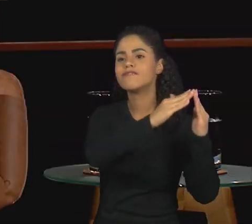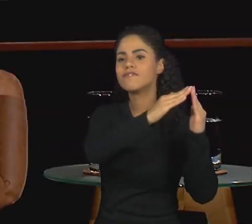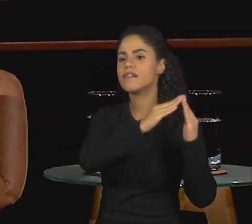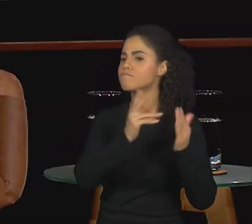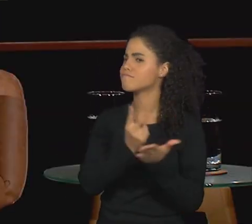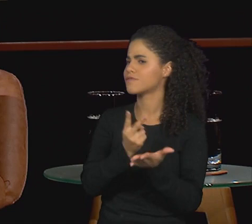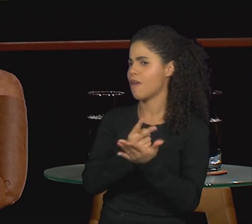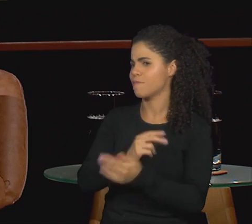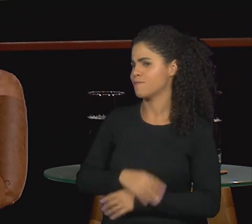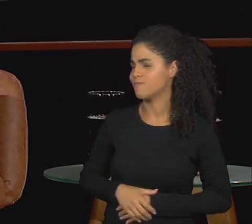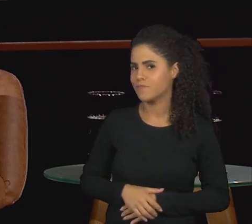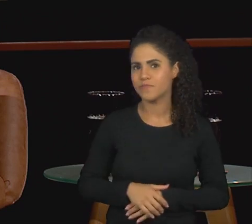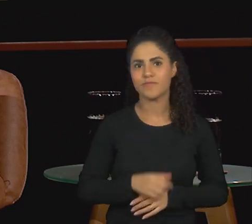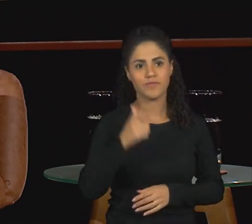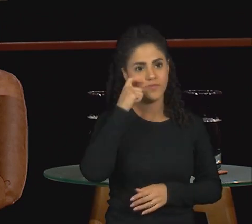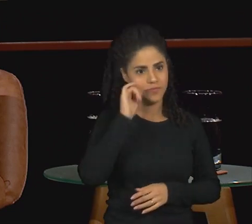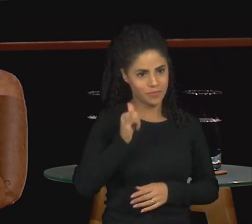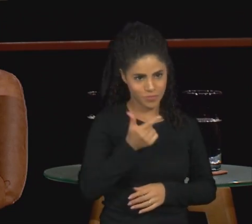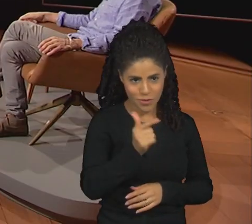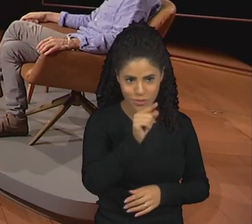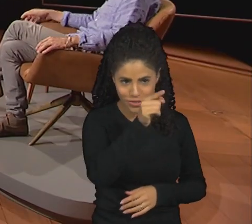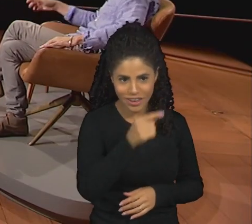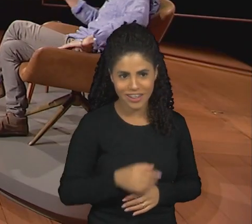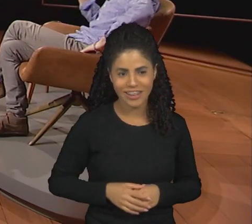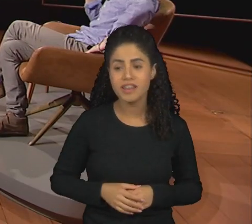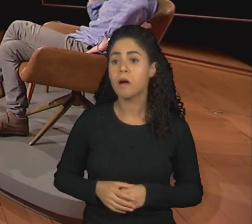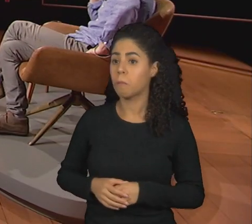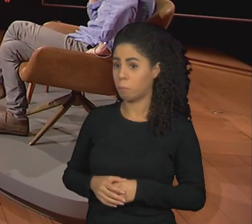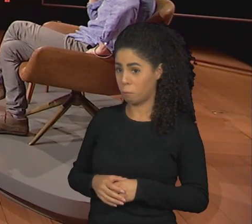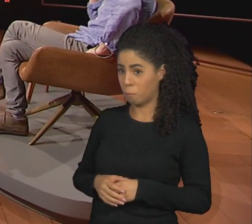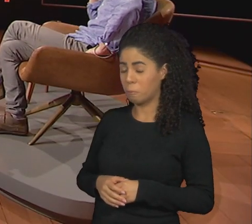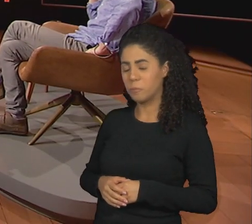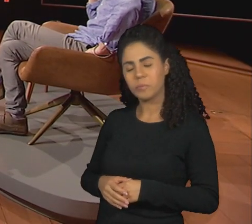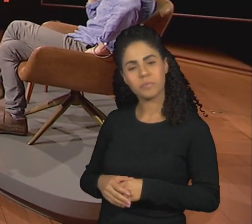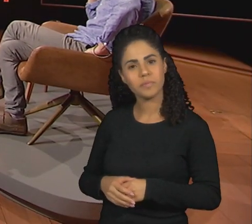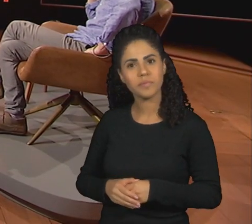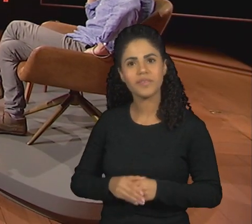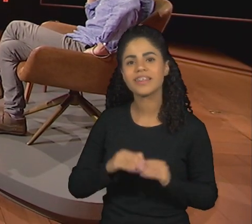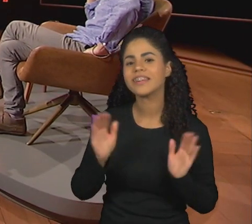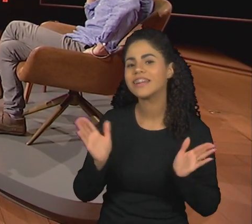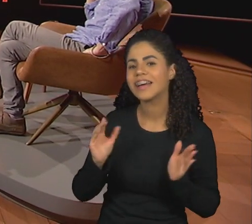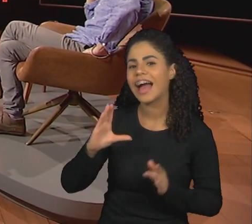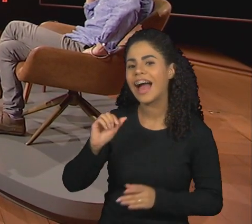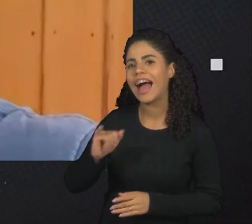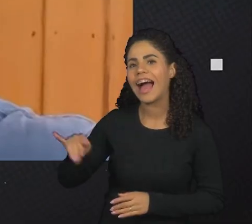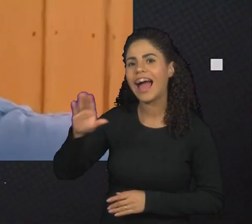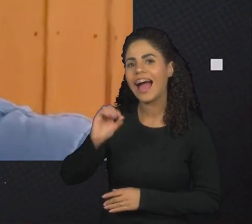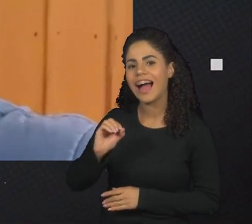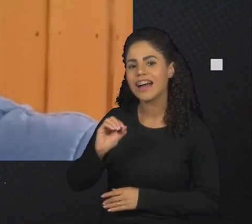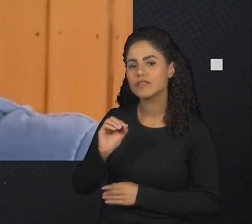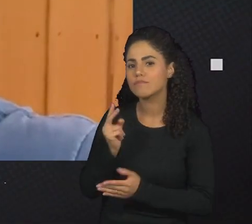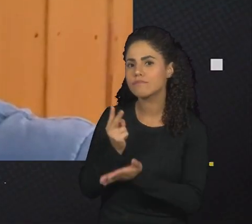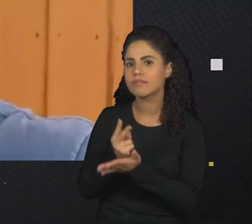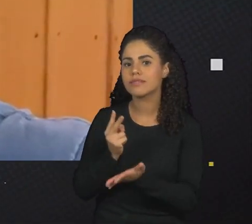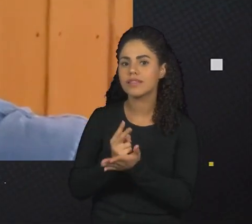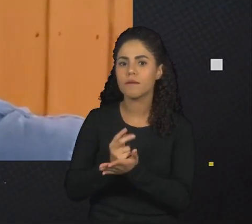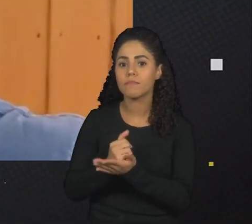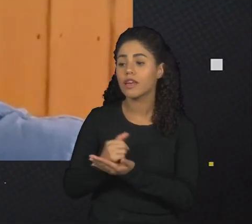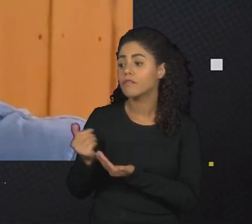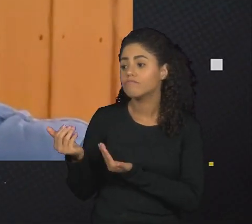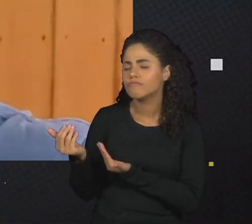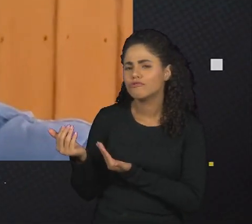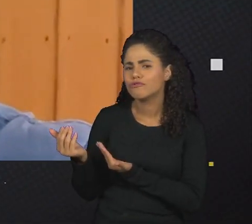Morro. Mais um depoimento aí para você. Não acredito. Caio foi desde muito cedo assim